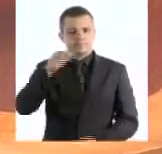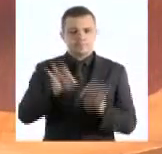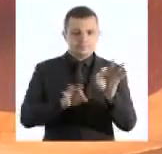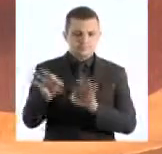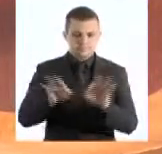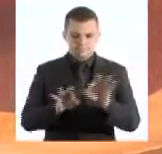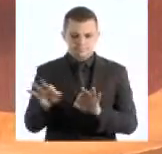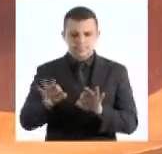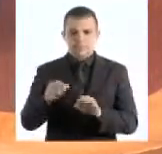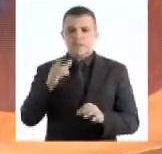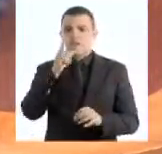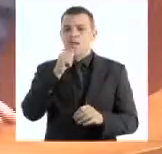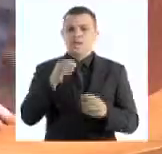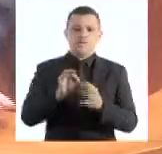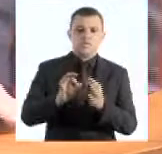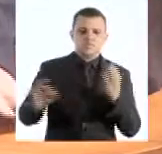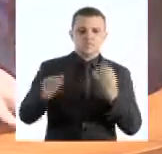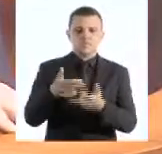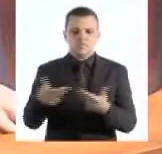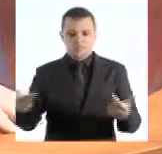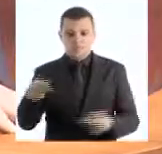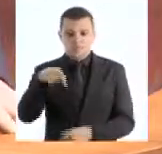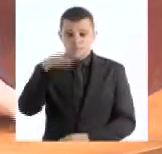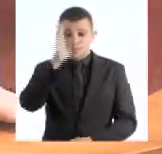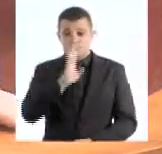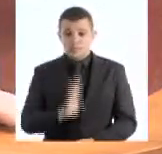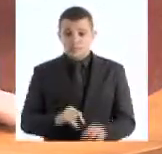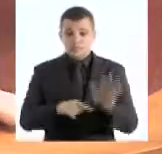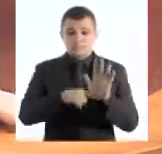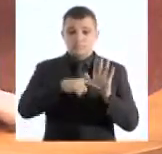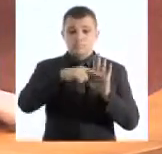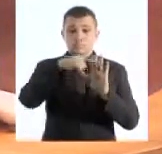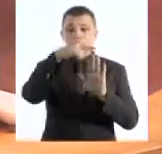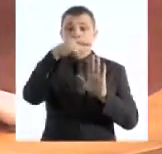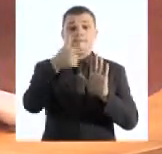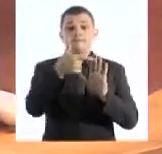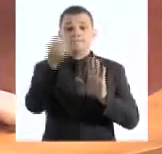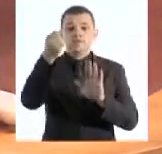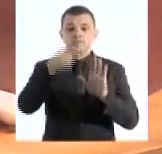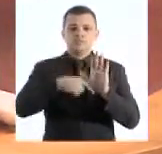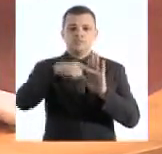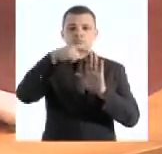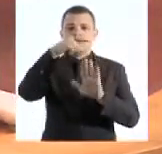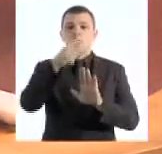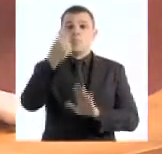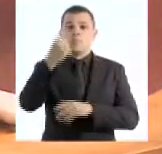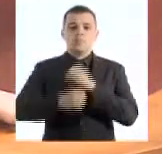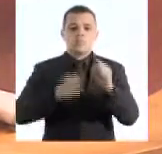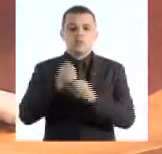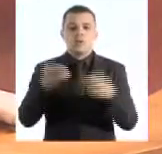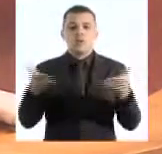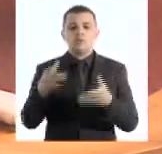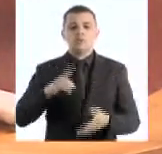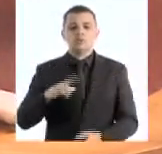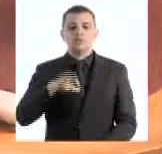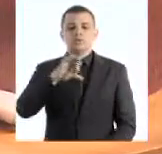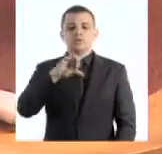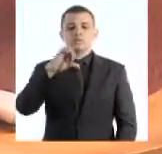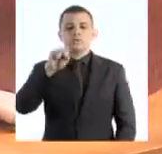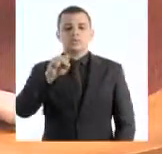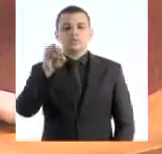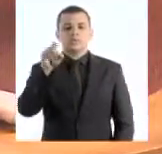posição das 100 maiores cidades do país em saneamento, atendendo a sua população com 98,36% de água